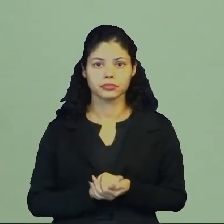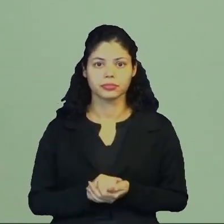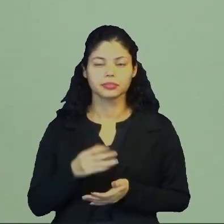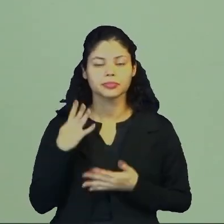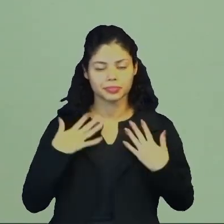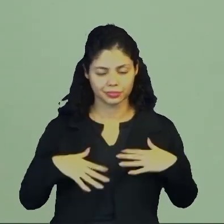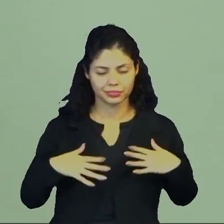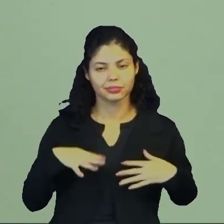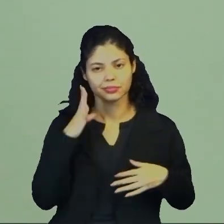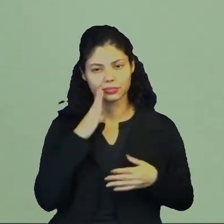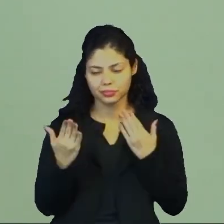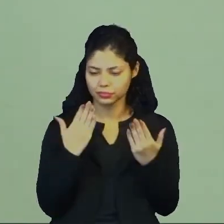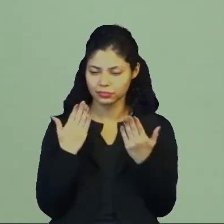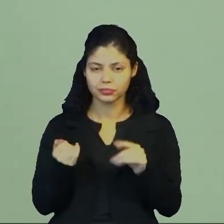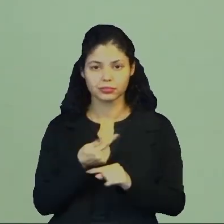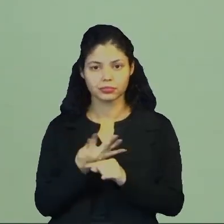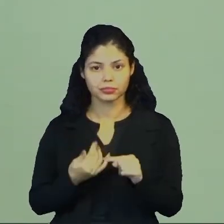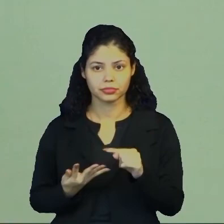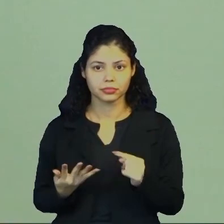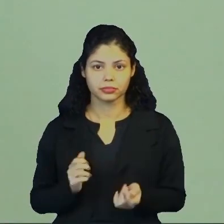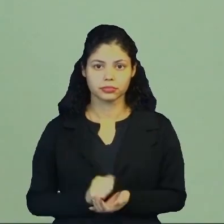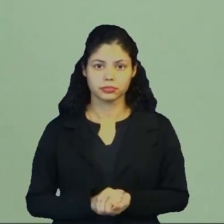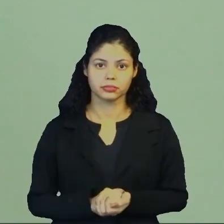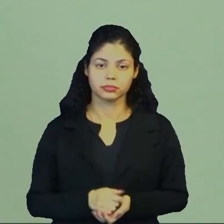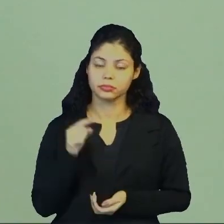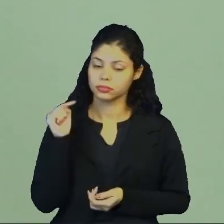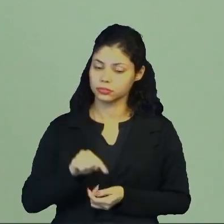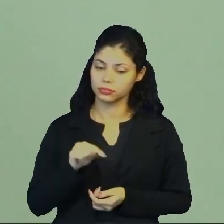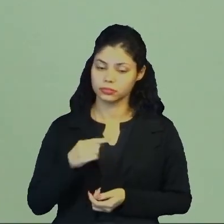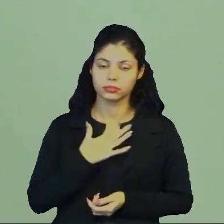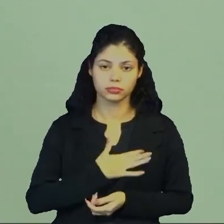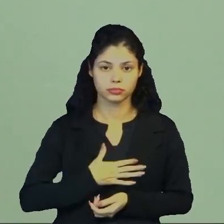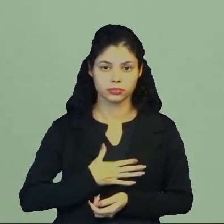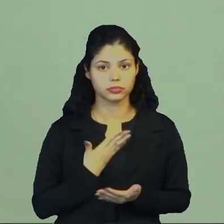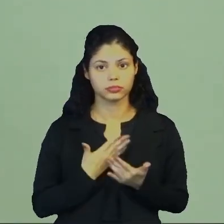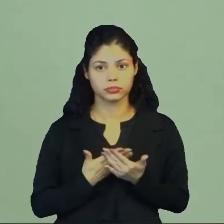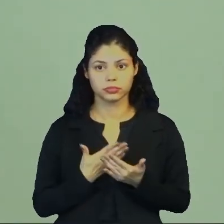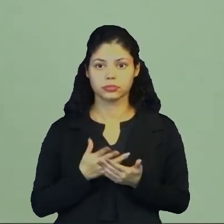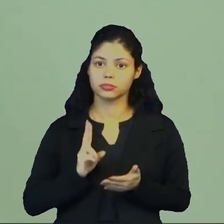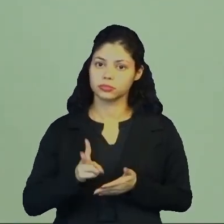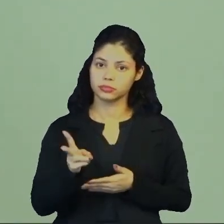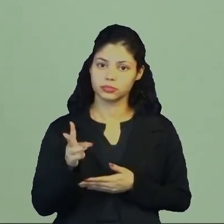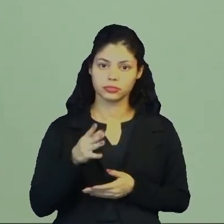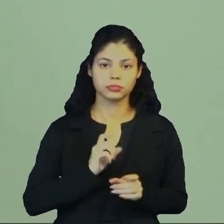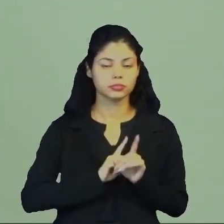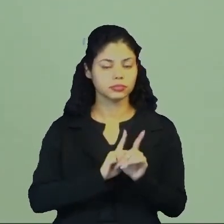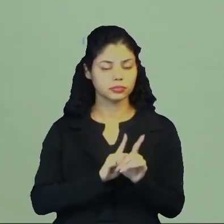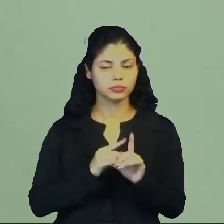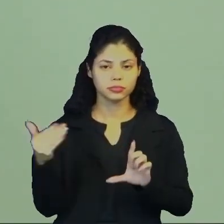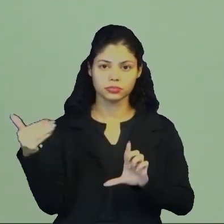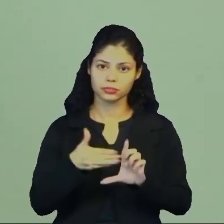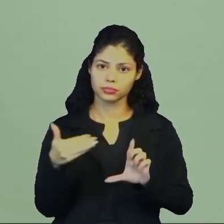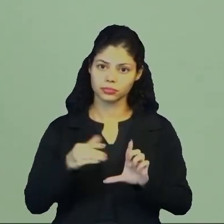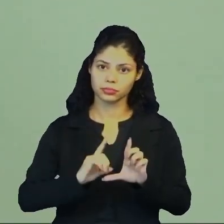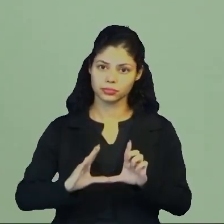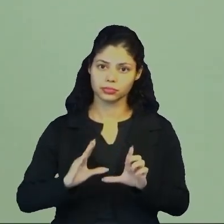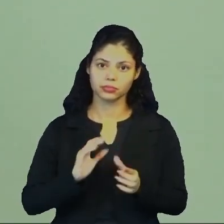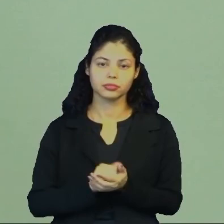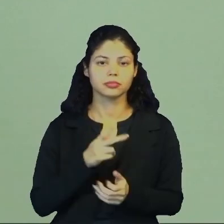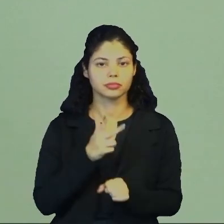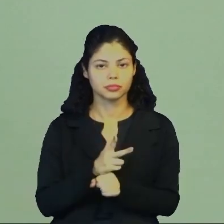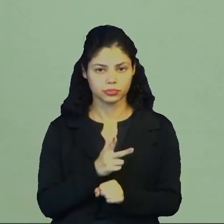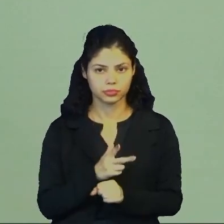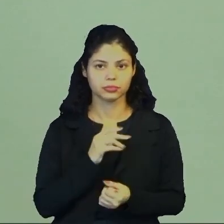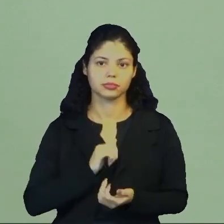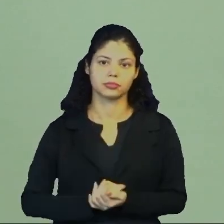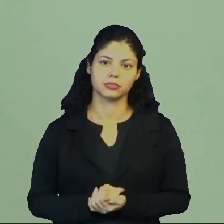Muito tranquilo, né? Comparação de frações. Para você que gostou da nossa aula, continue sempre acompanhando pela plataforma Eduque nossos